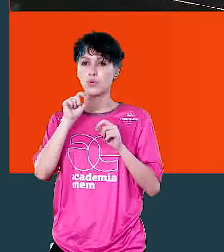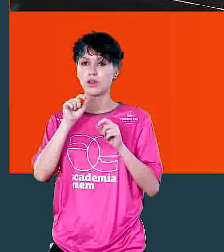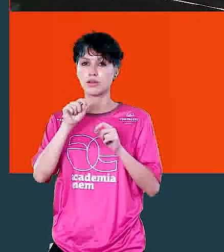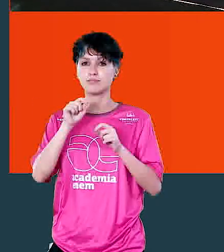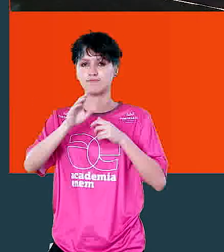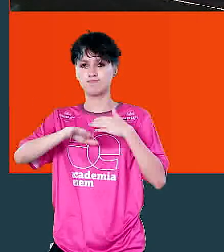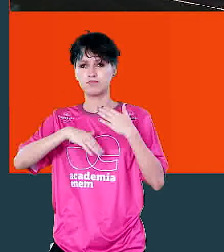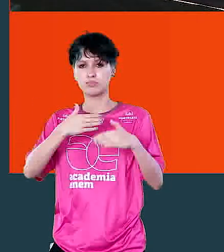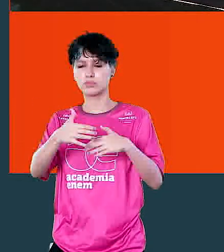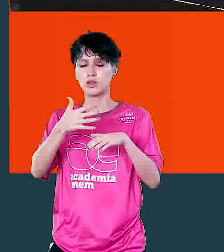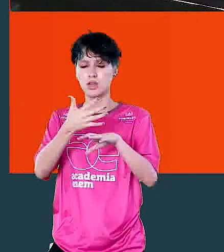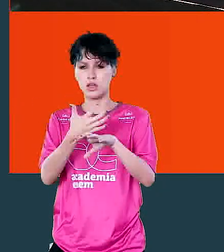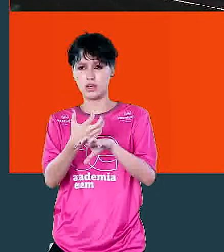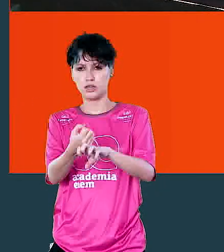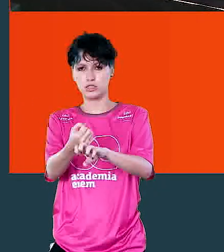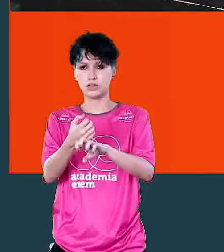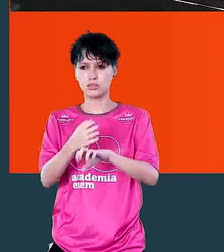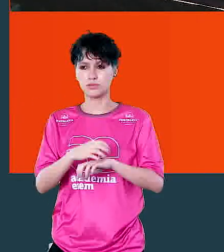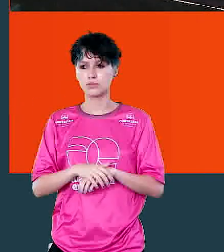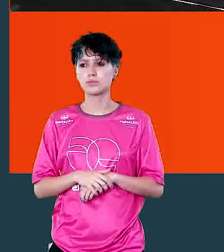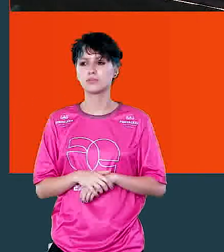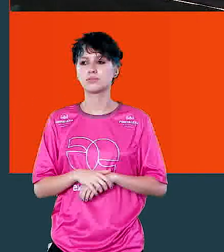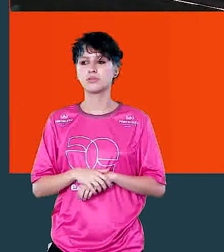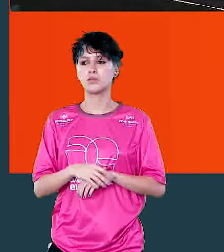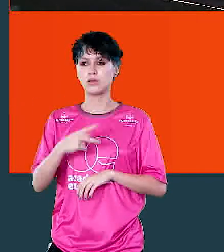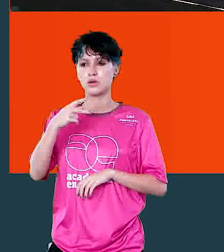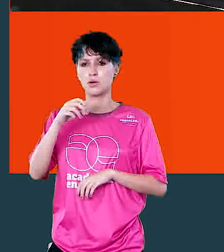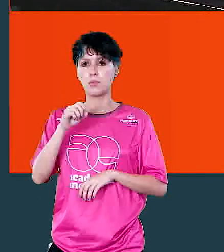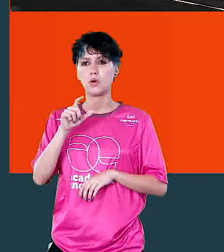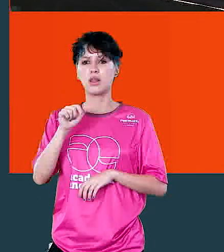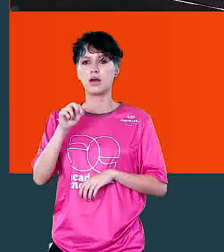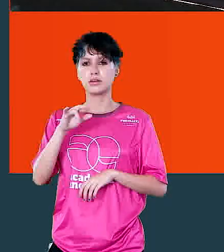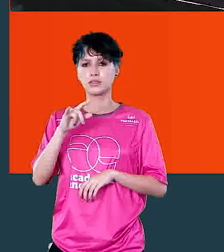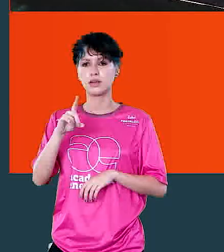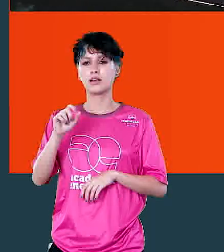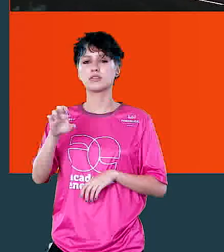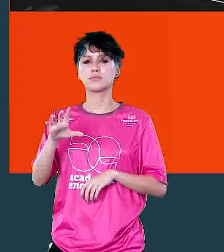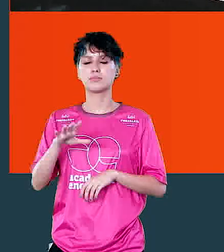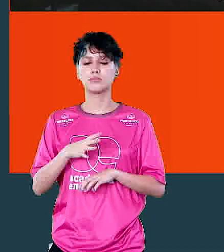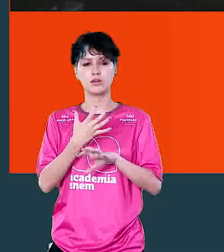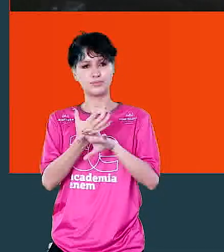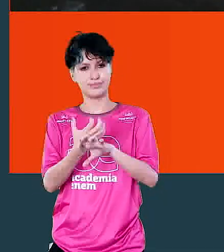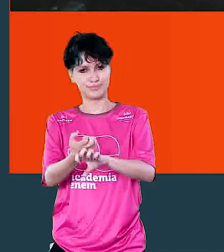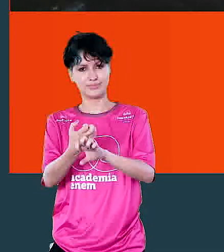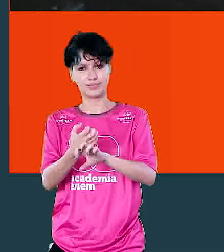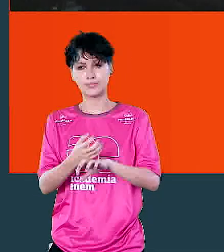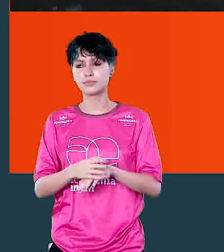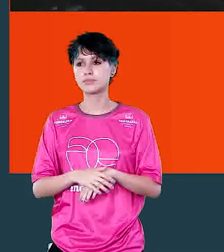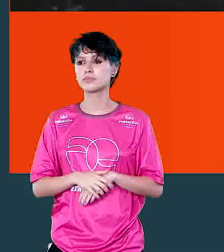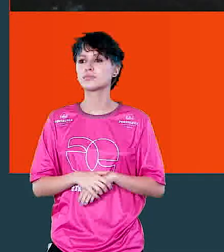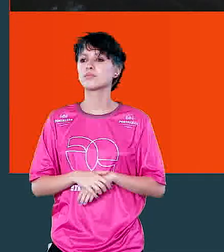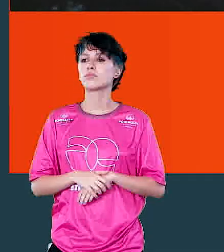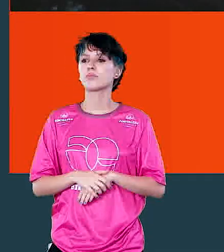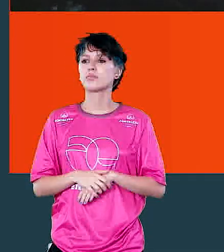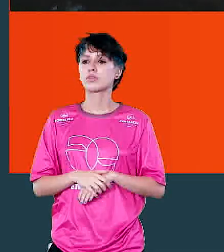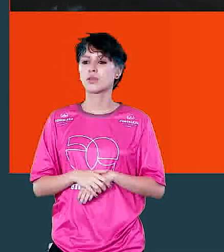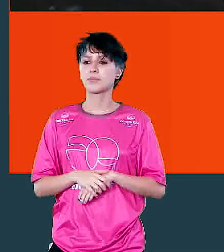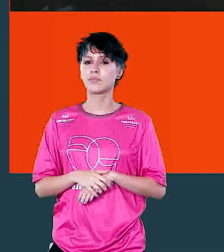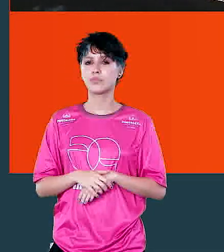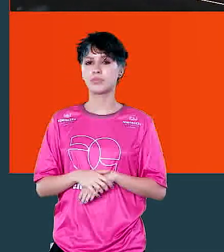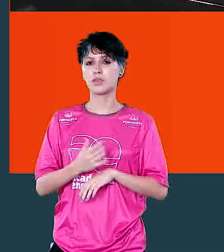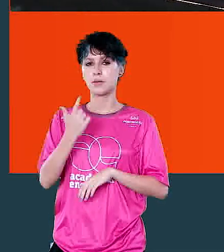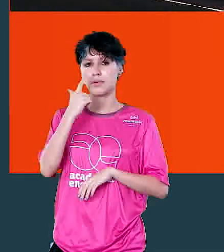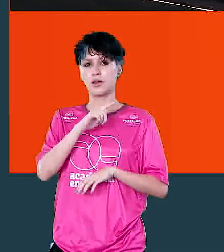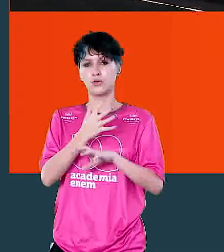extração, ok? Bota aí, ó, polaridade, extração. Para que eu consiga extrair uma coisa da outra, eu